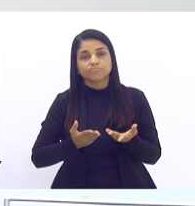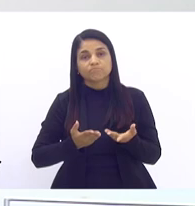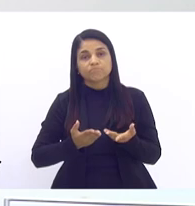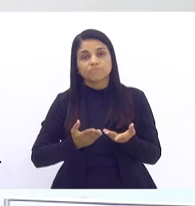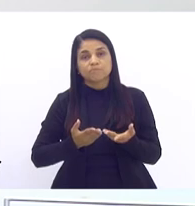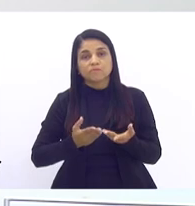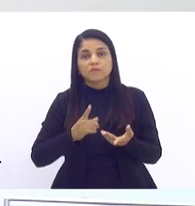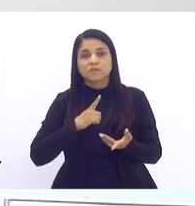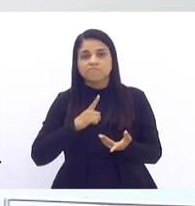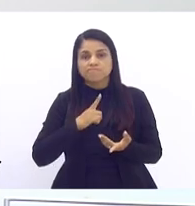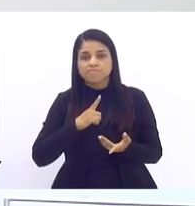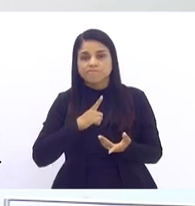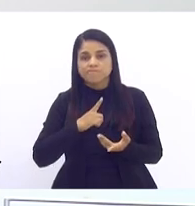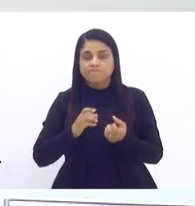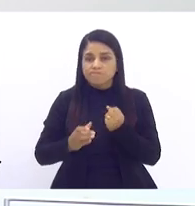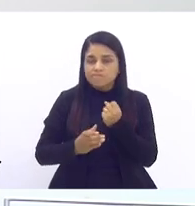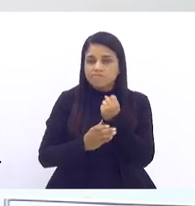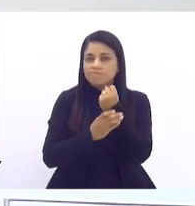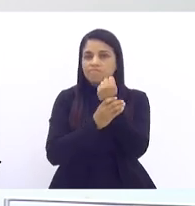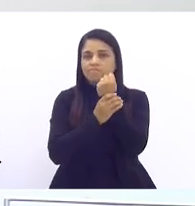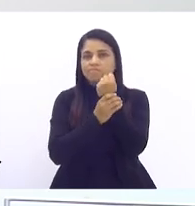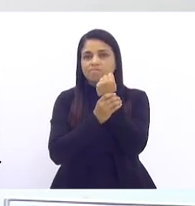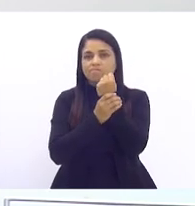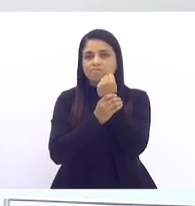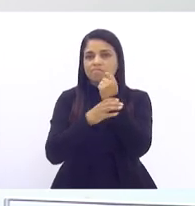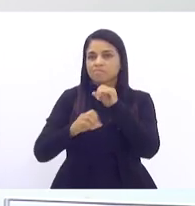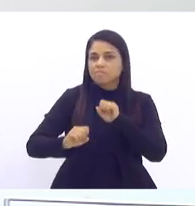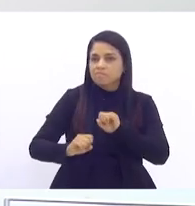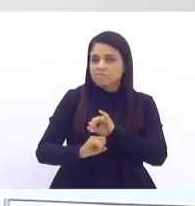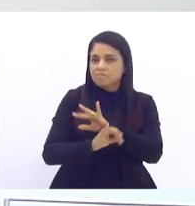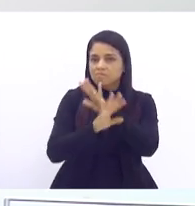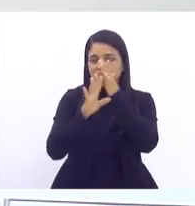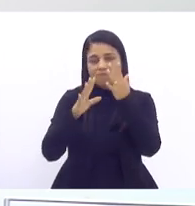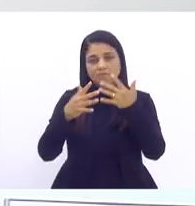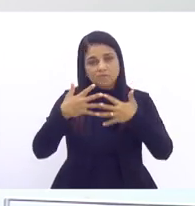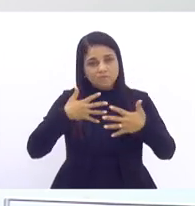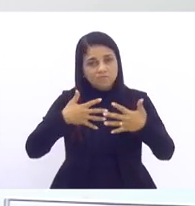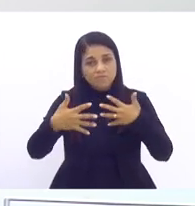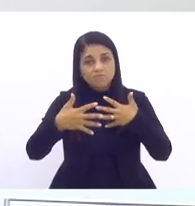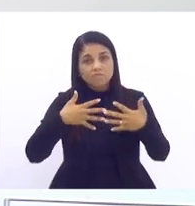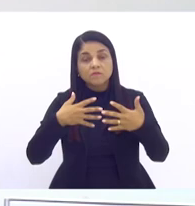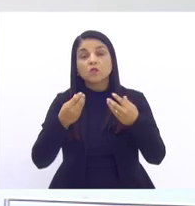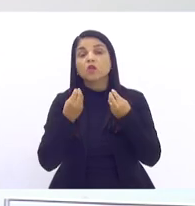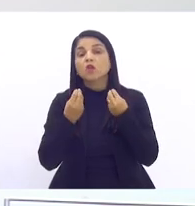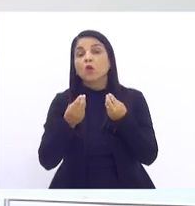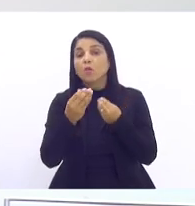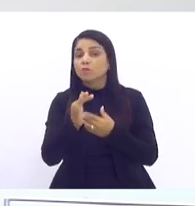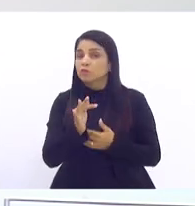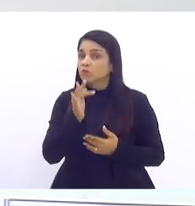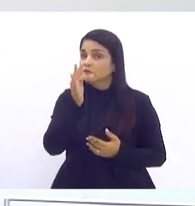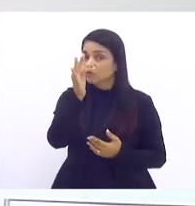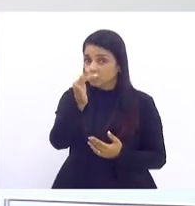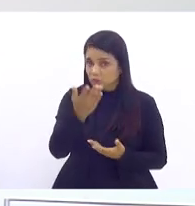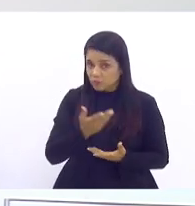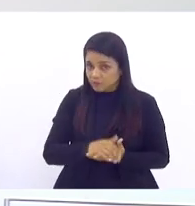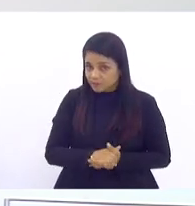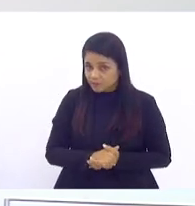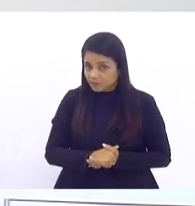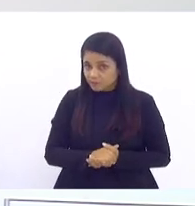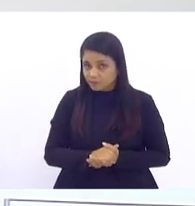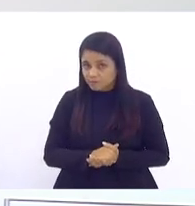uma segurança Clara transparente e como é que vai estudar isso para o futuro porque